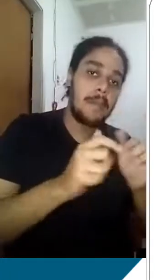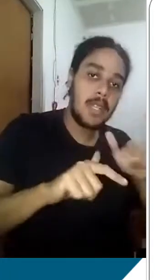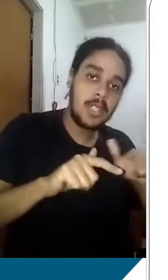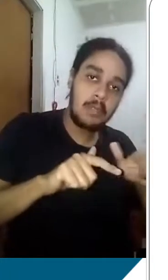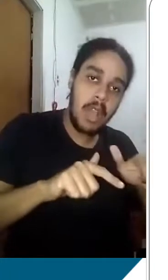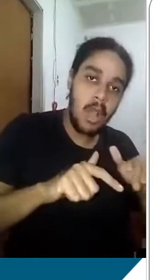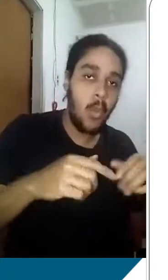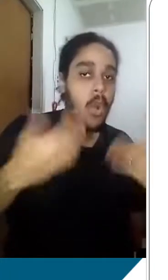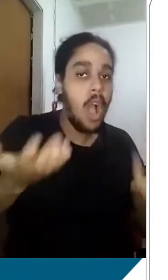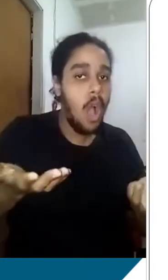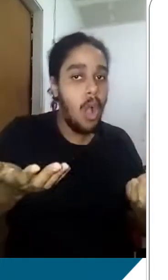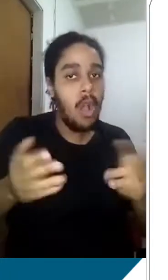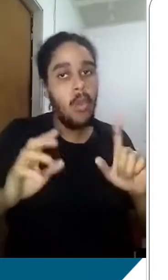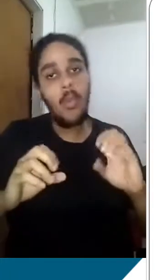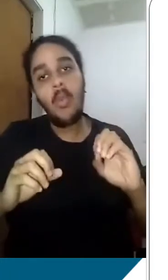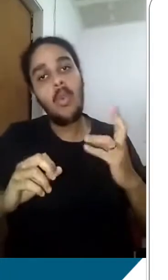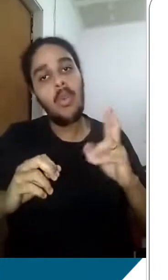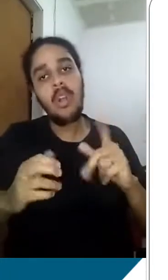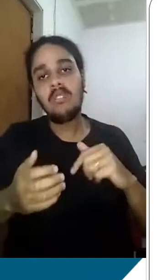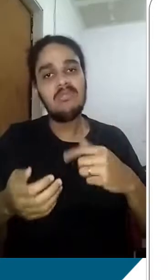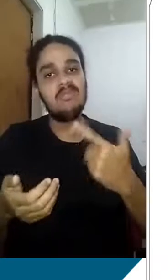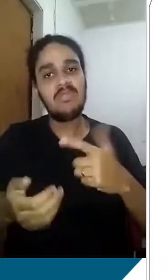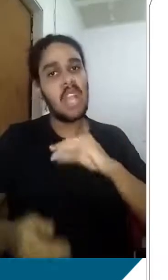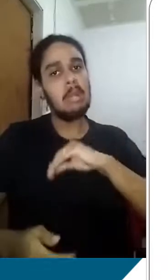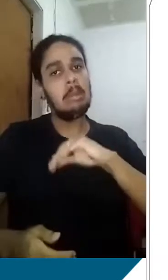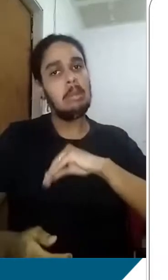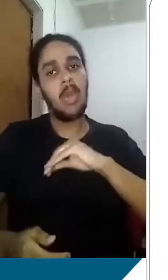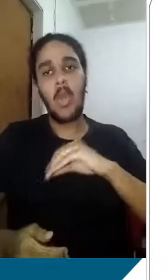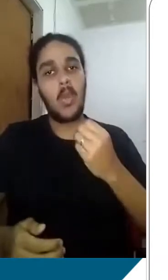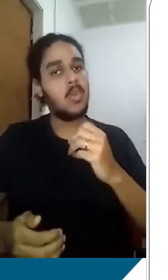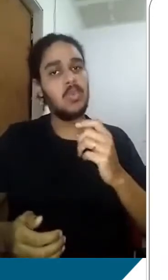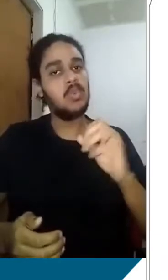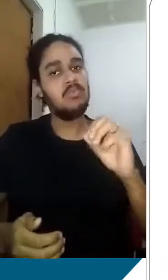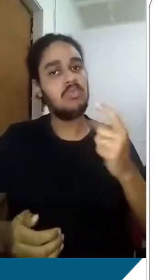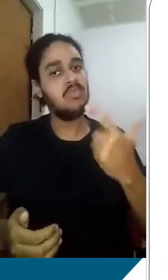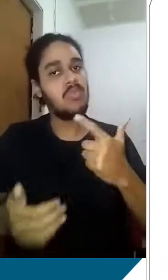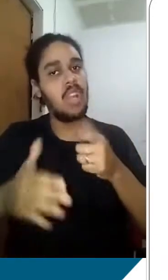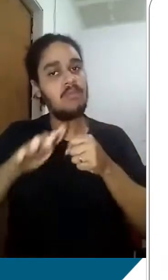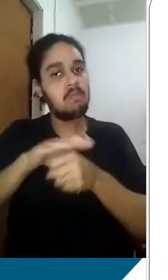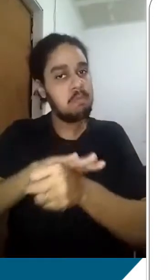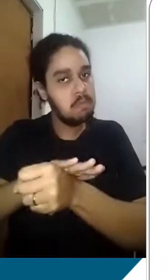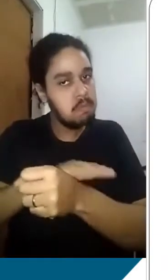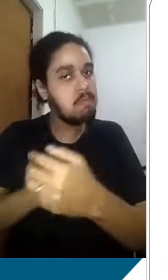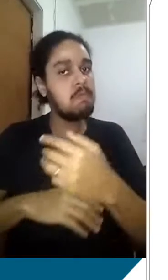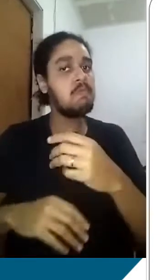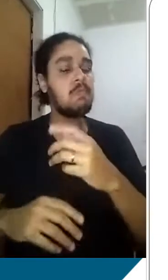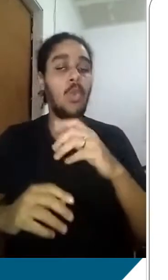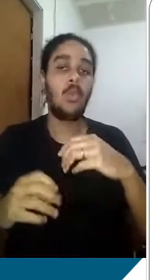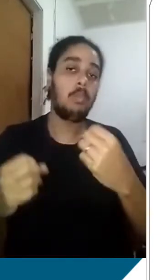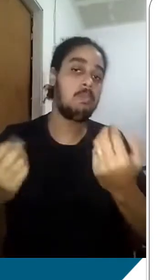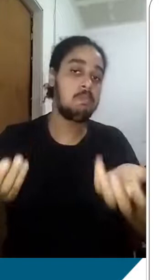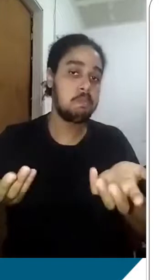mesmo trabalhadores mal remunerados e às vezes até sem vínculos empregatícios regulares. A gente